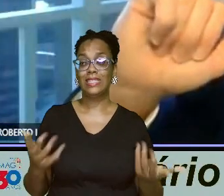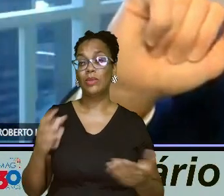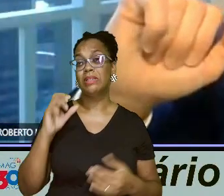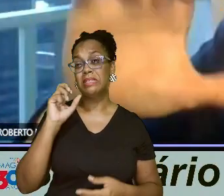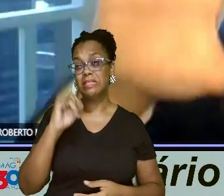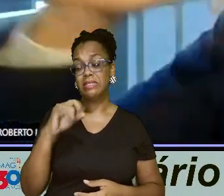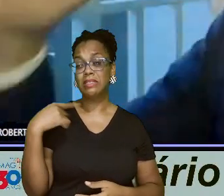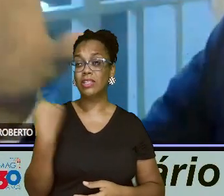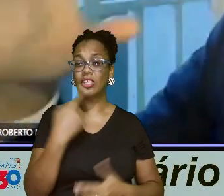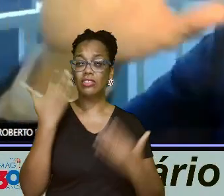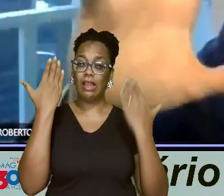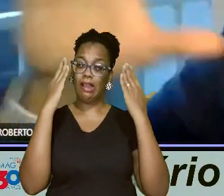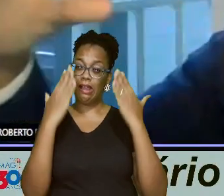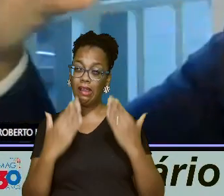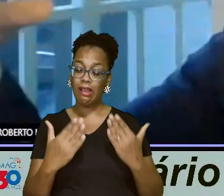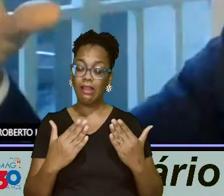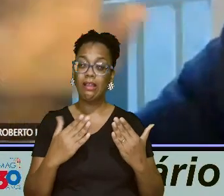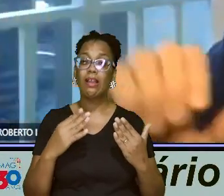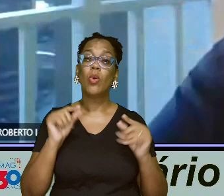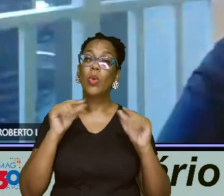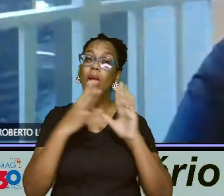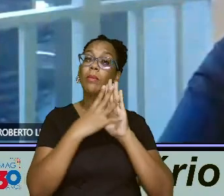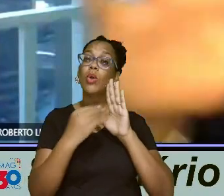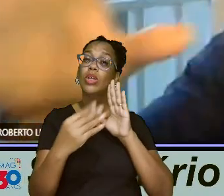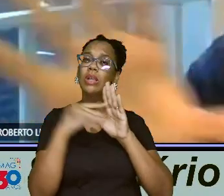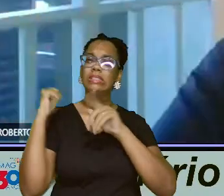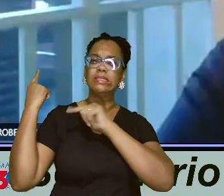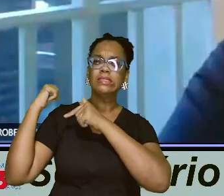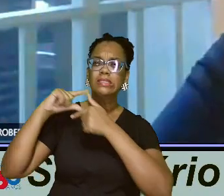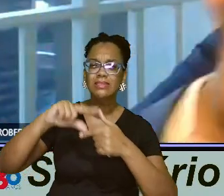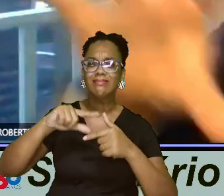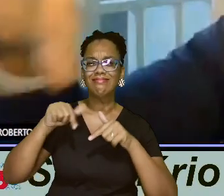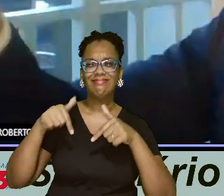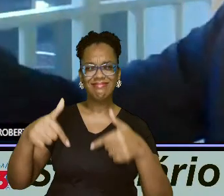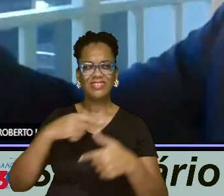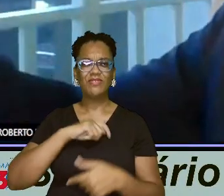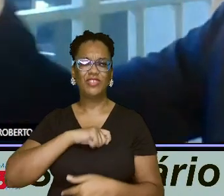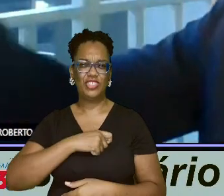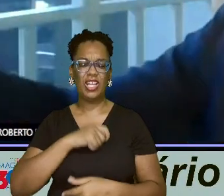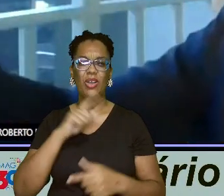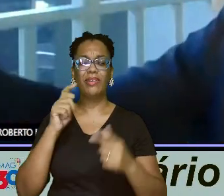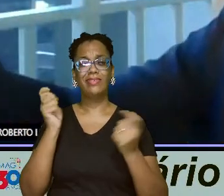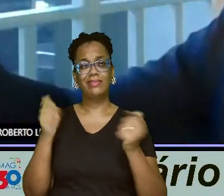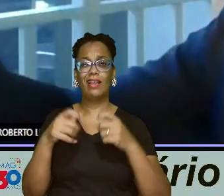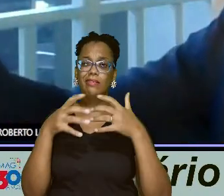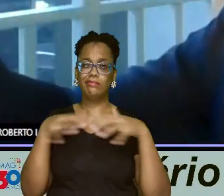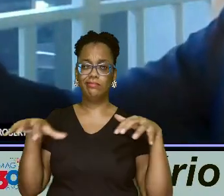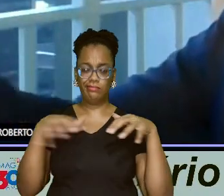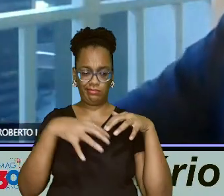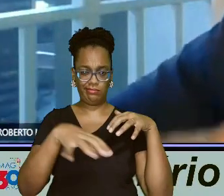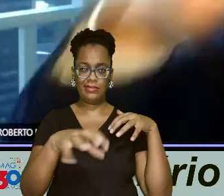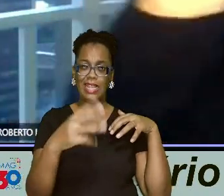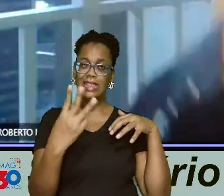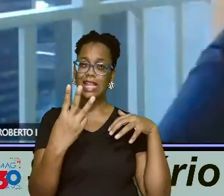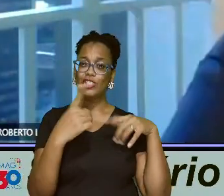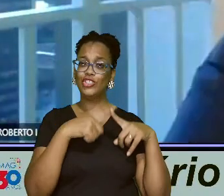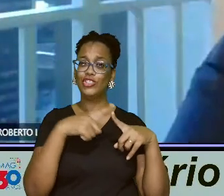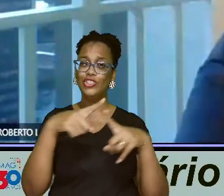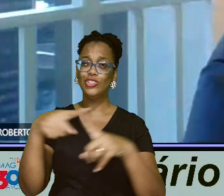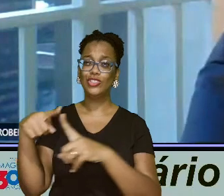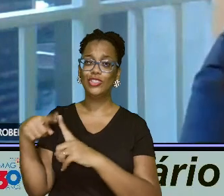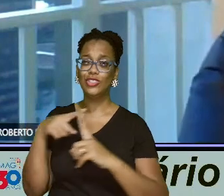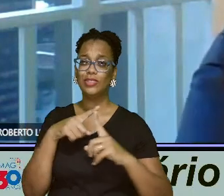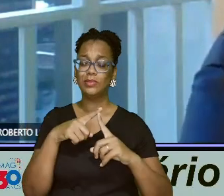analisar que o modelo tradicional de execução fiscal poderia ser dividido em três tipos de atos,